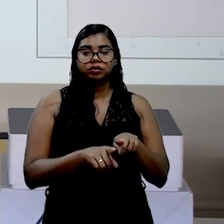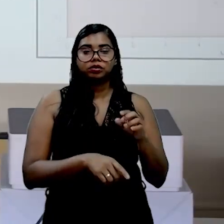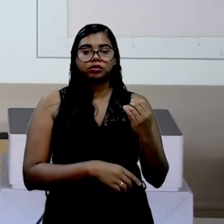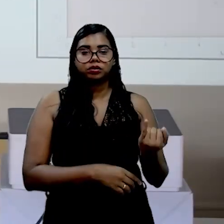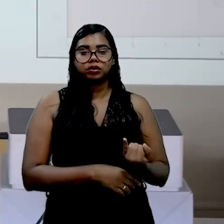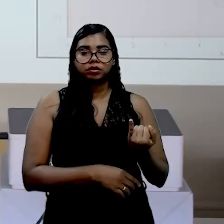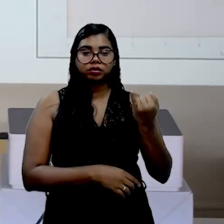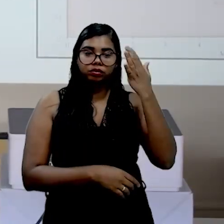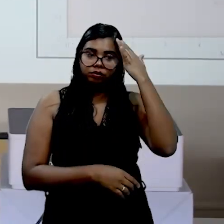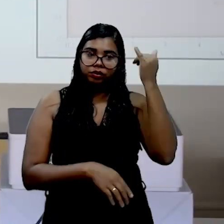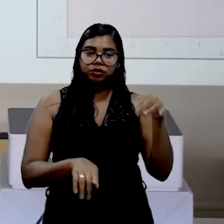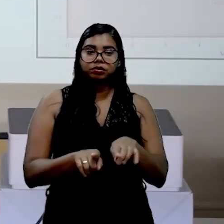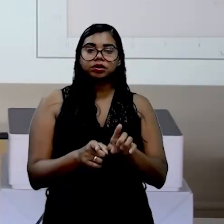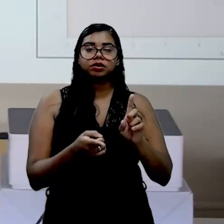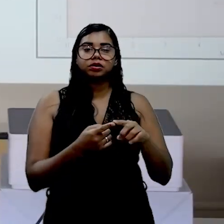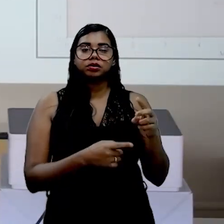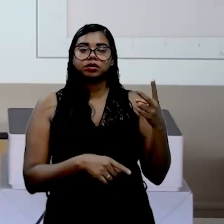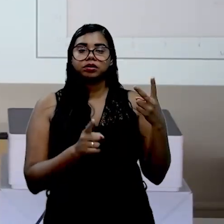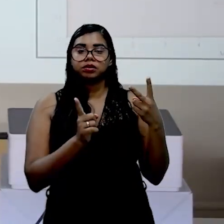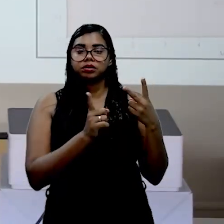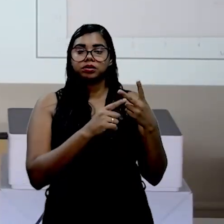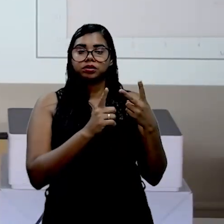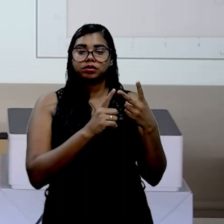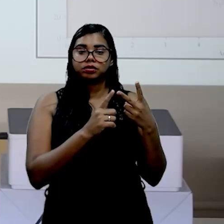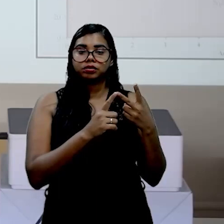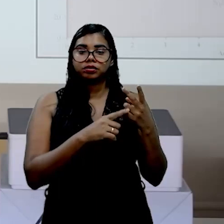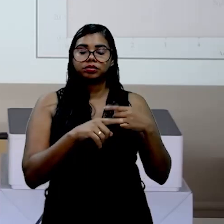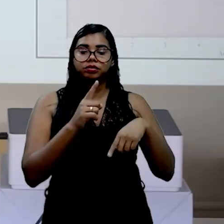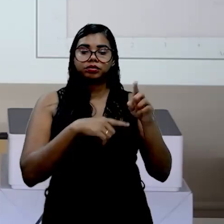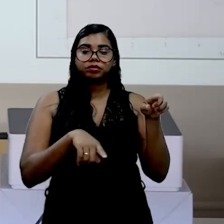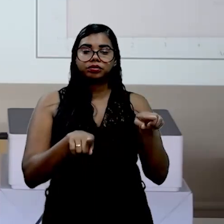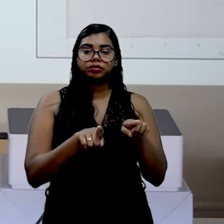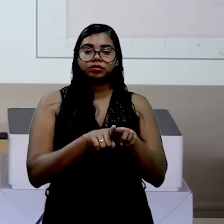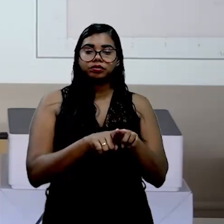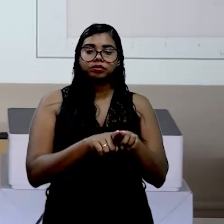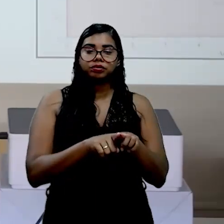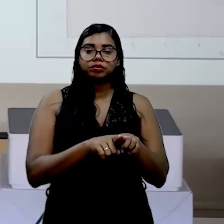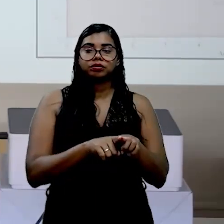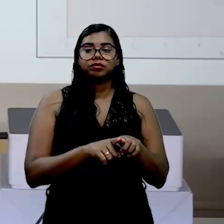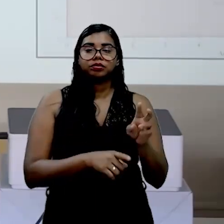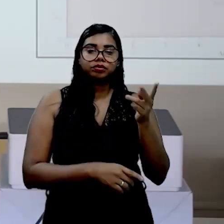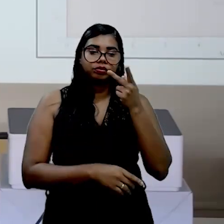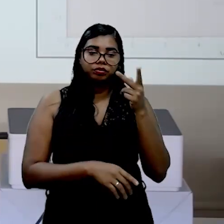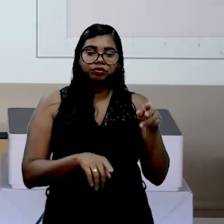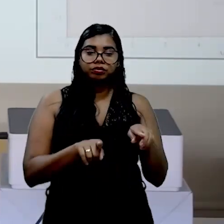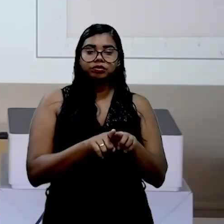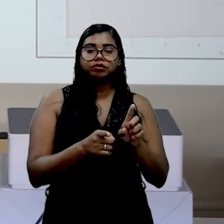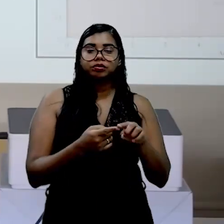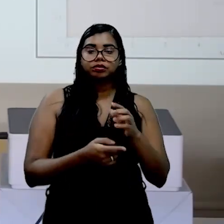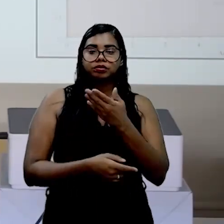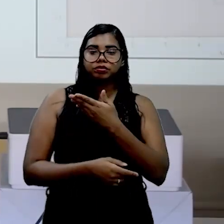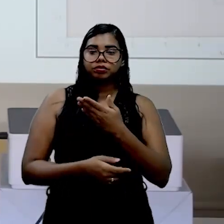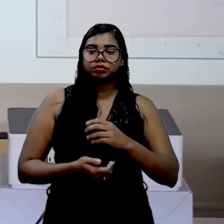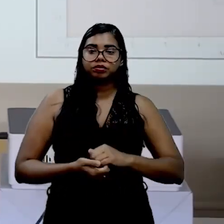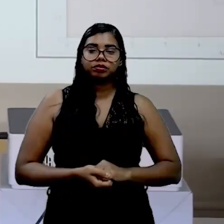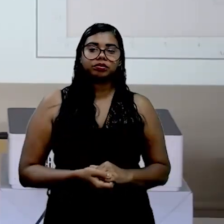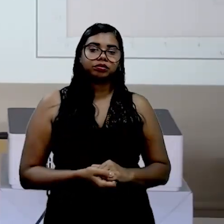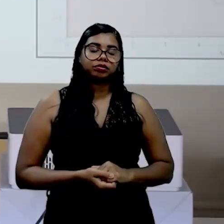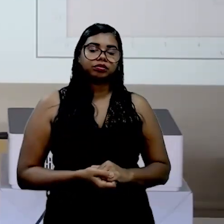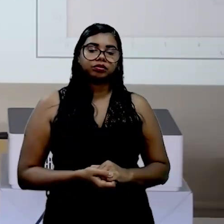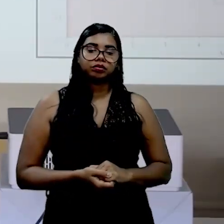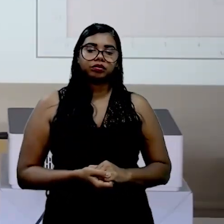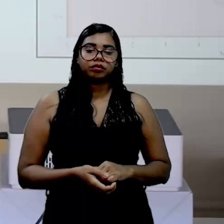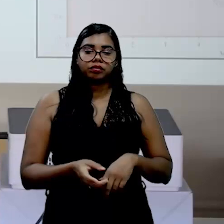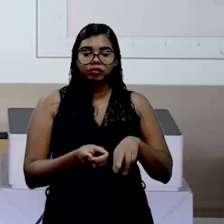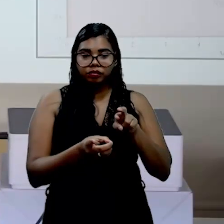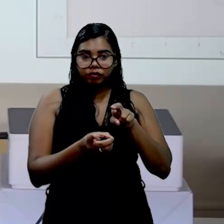importante saber. Segundo, se está envolvendo órgãos vizinhos. Geralmente a próstata, o tumor de próstata, inicialmente, quando ele